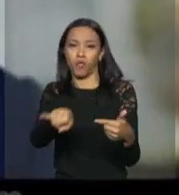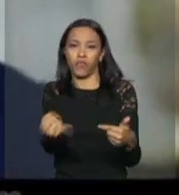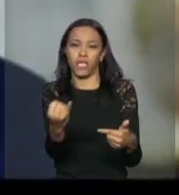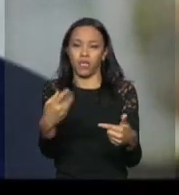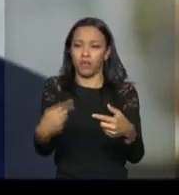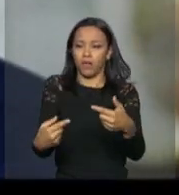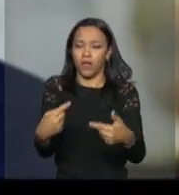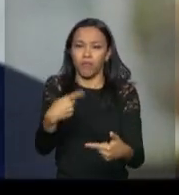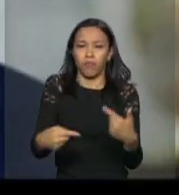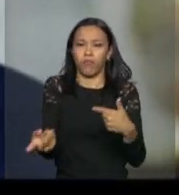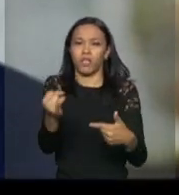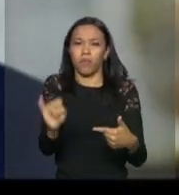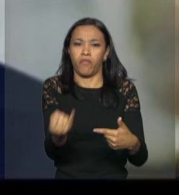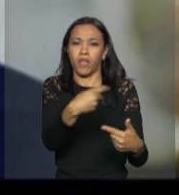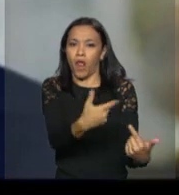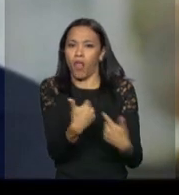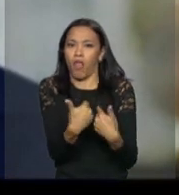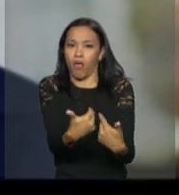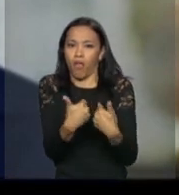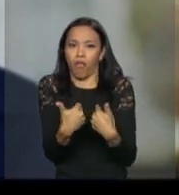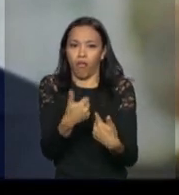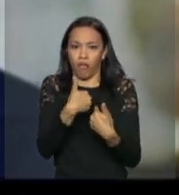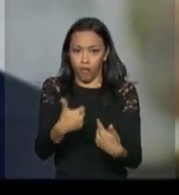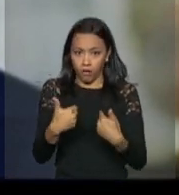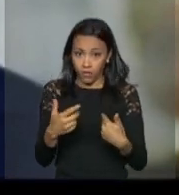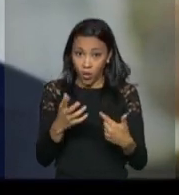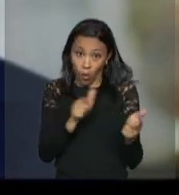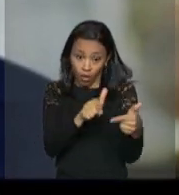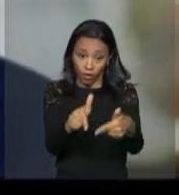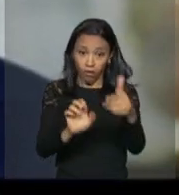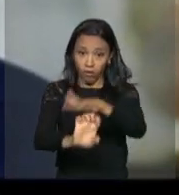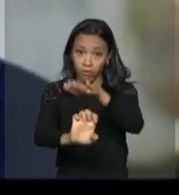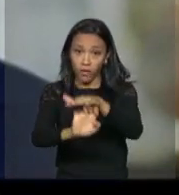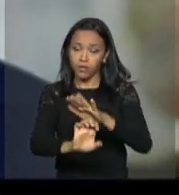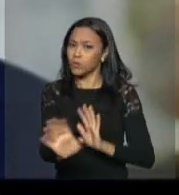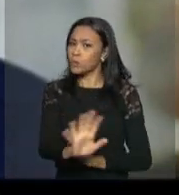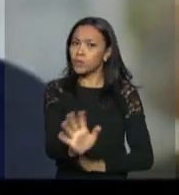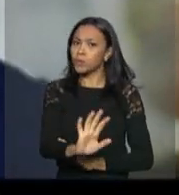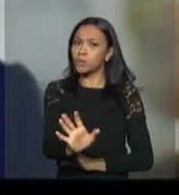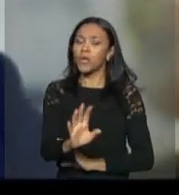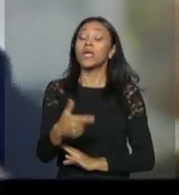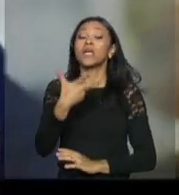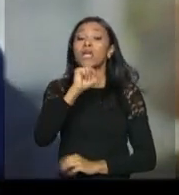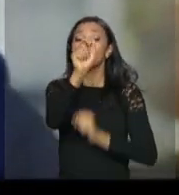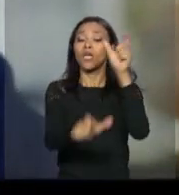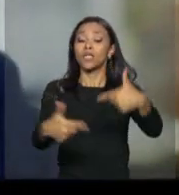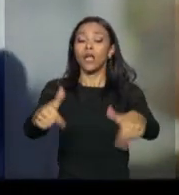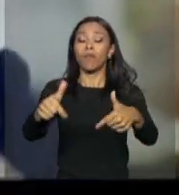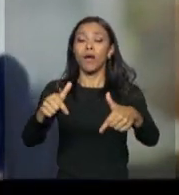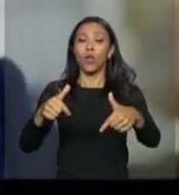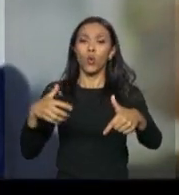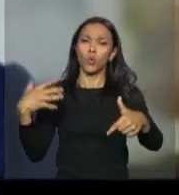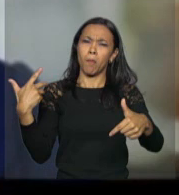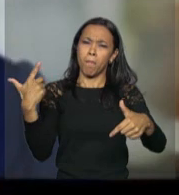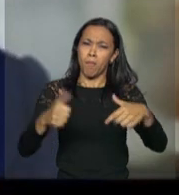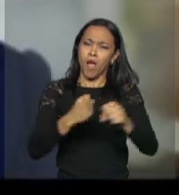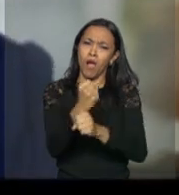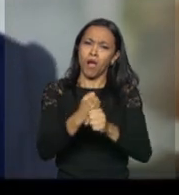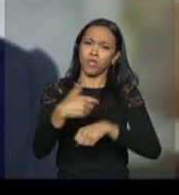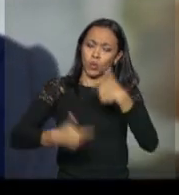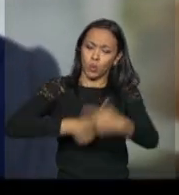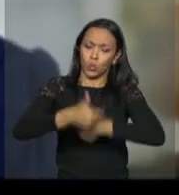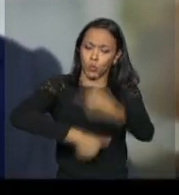político, não hesitam em ferir a imagem dessa empresa que o trabalhador brasileiro construiu com tanta